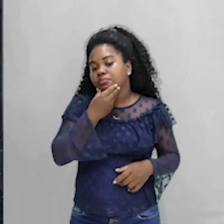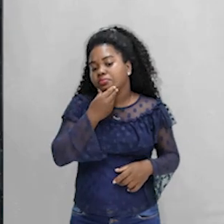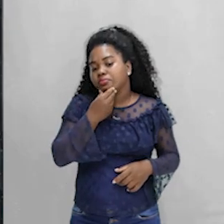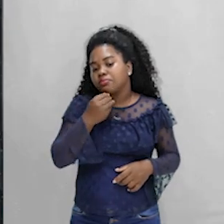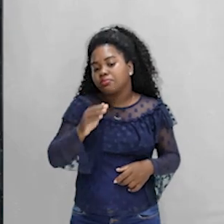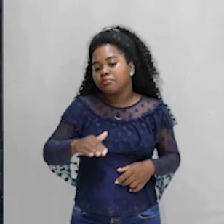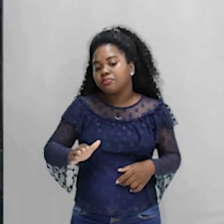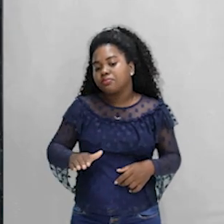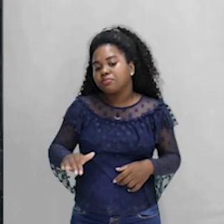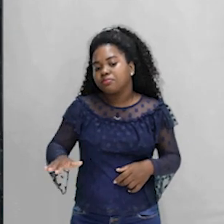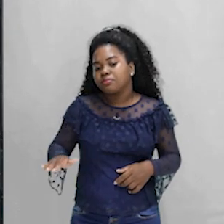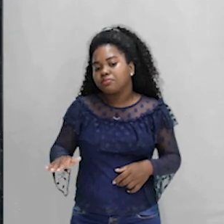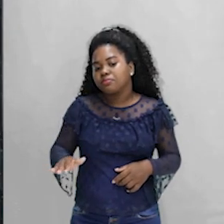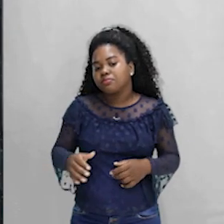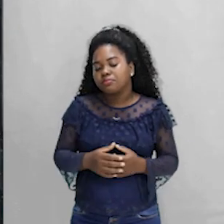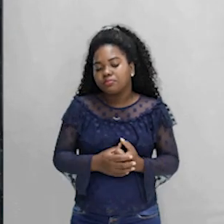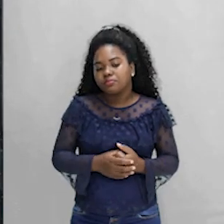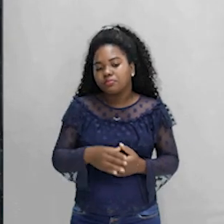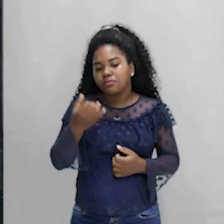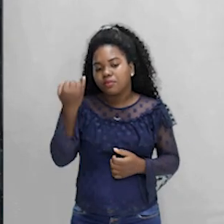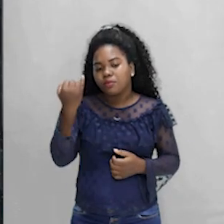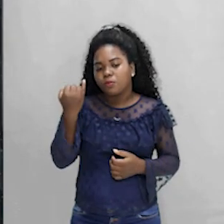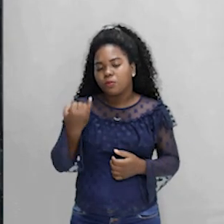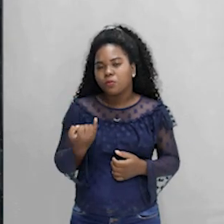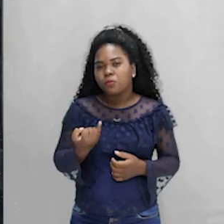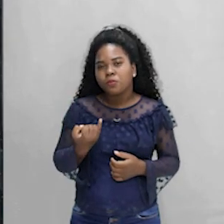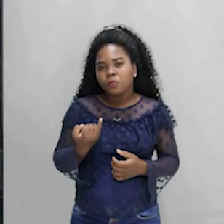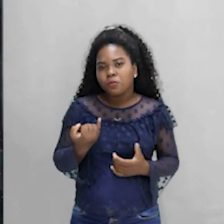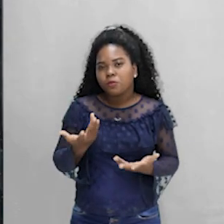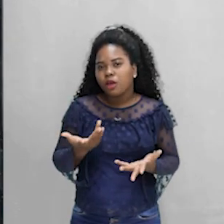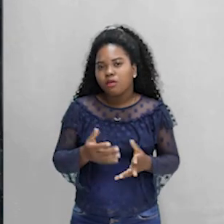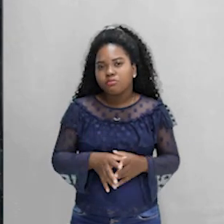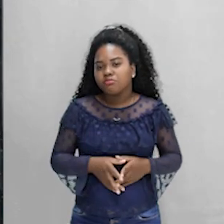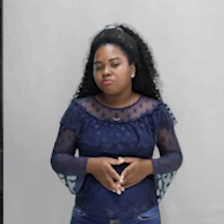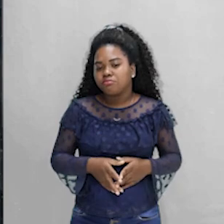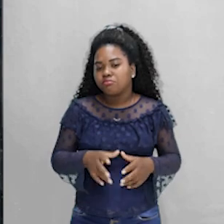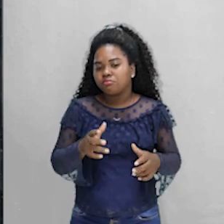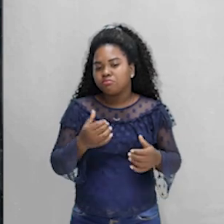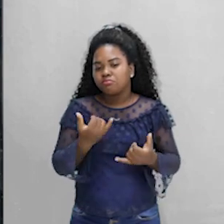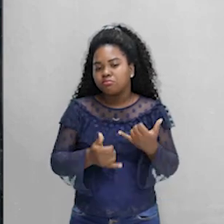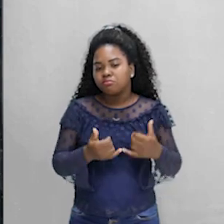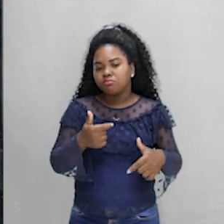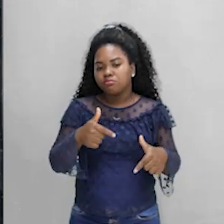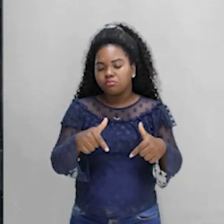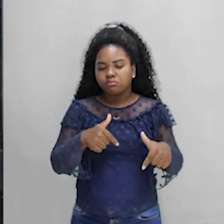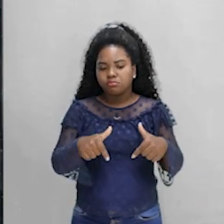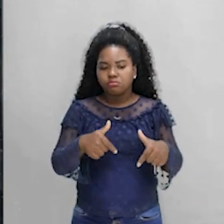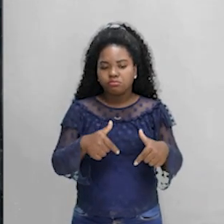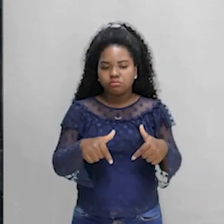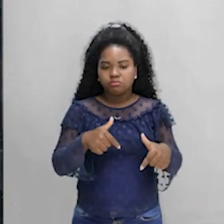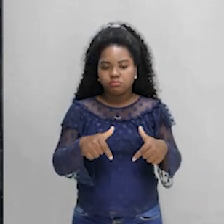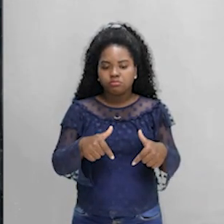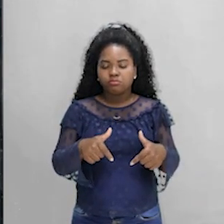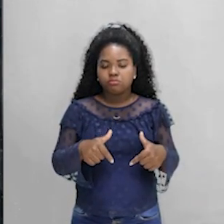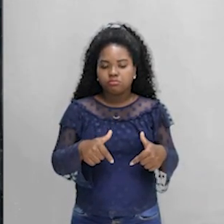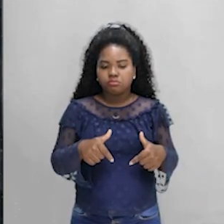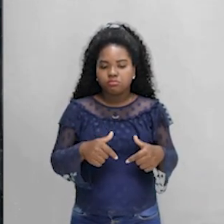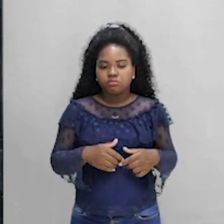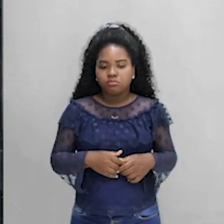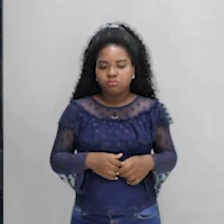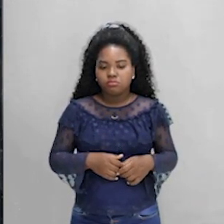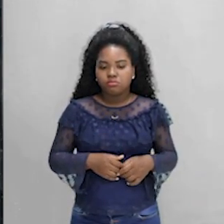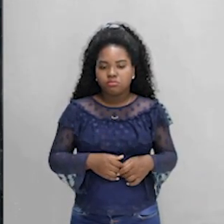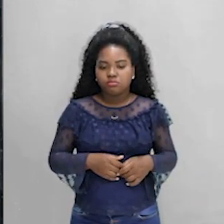a cabeça grande, e ali parece que ele está trabalhando, né? Ele dá a ideia de que ele está